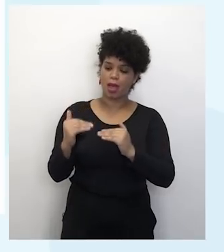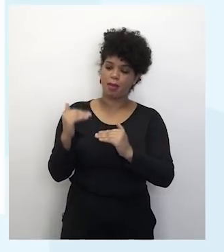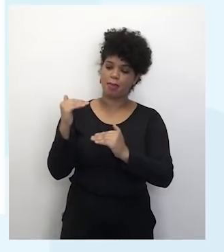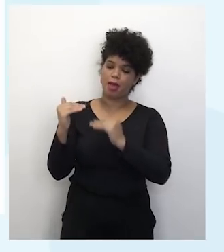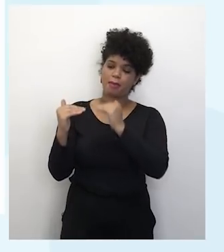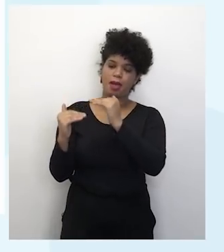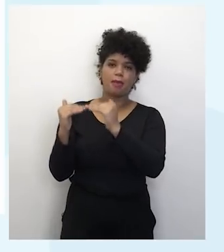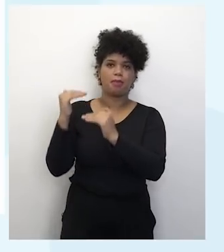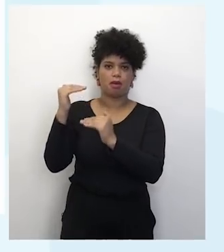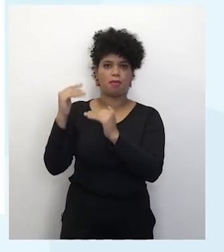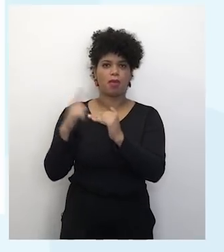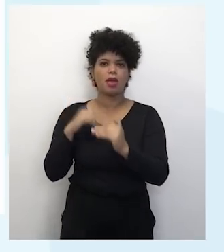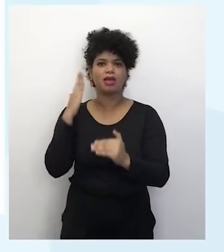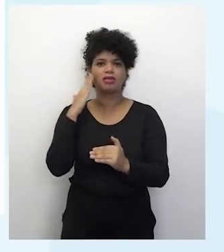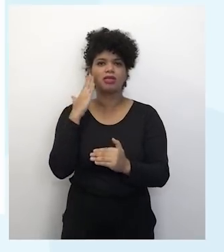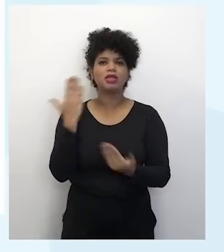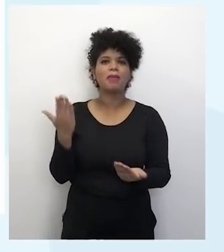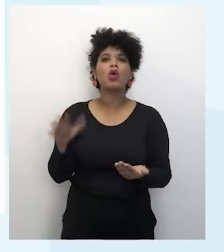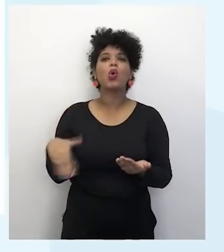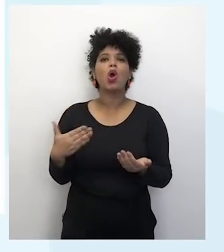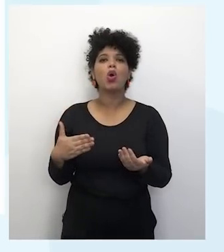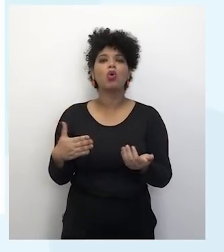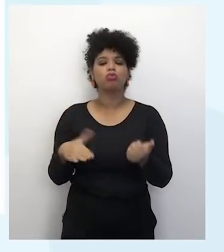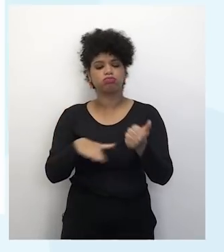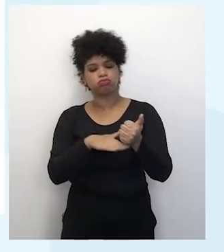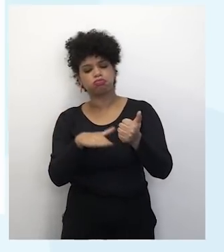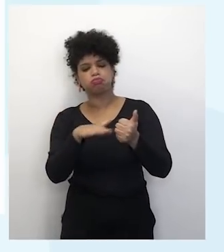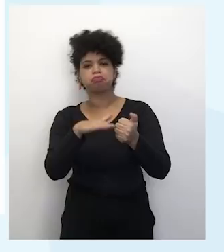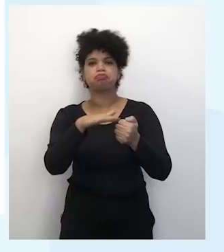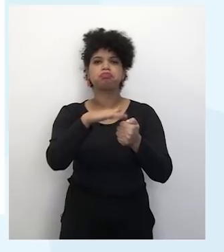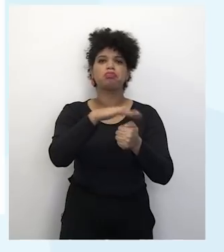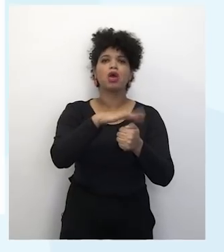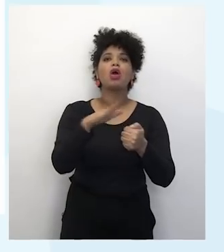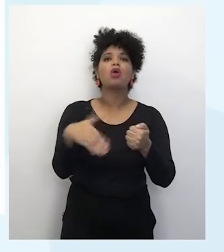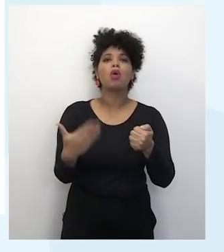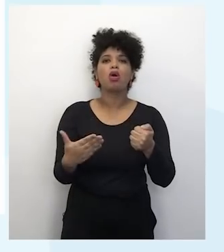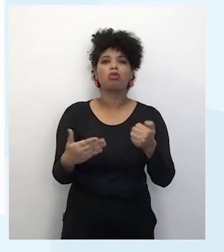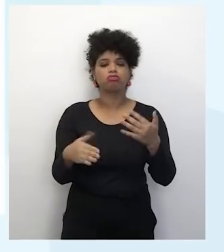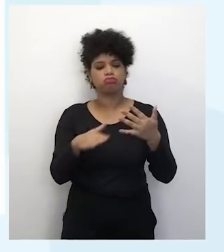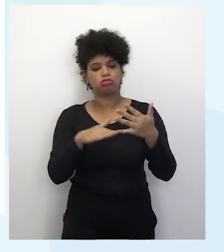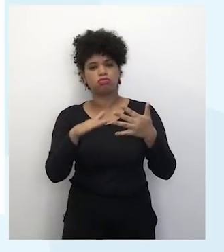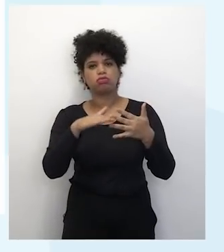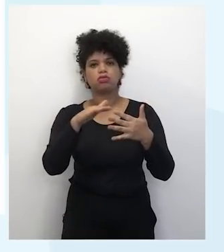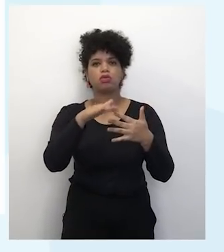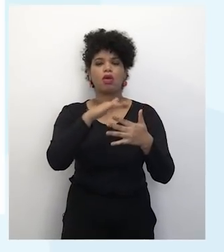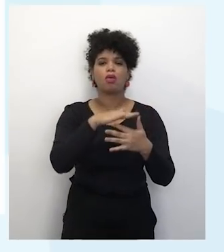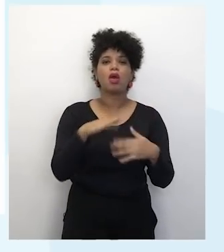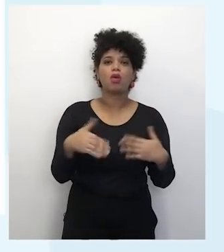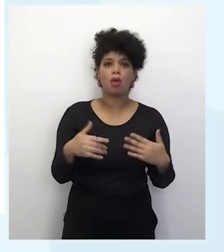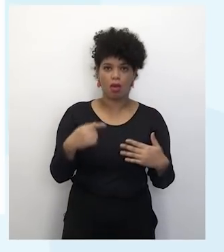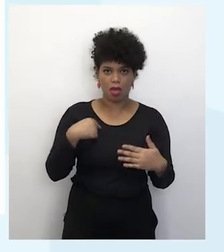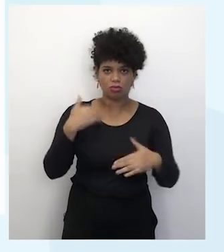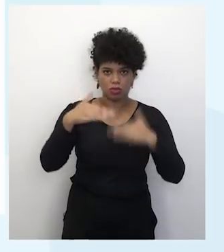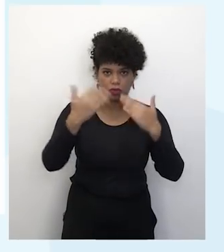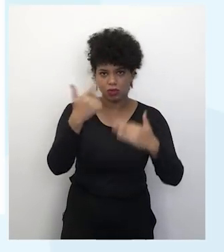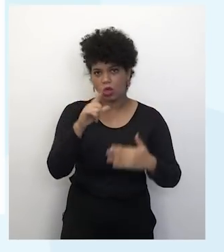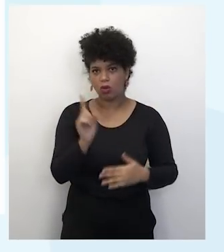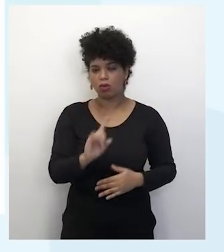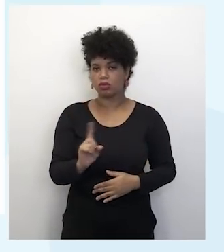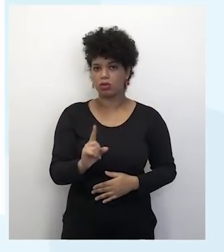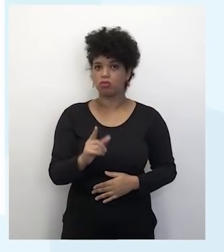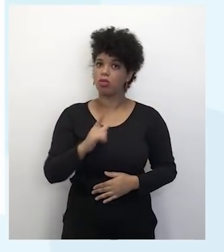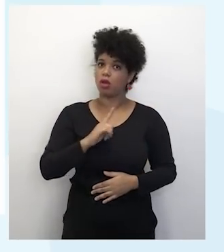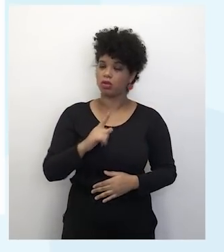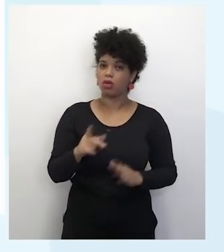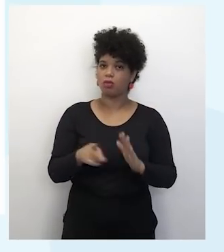que é para indicar em que nível estou, né, se eu estou desenvolvendo aquilo que eu me propus. Então, tem lá